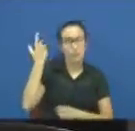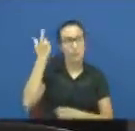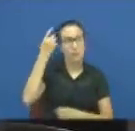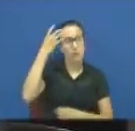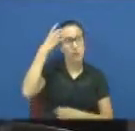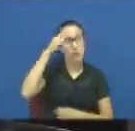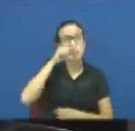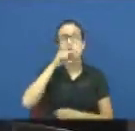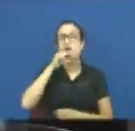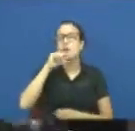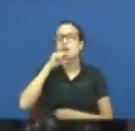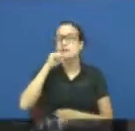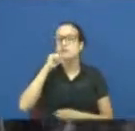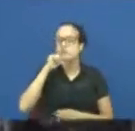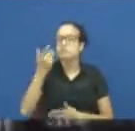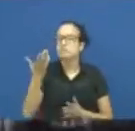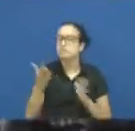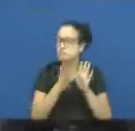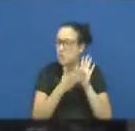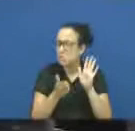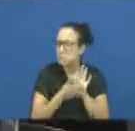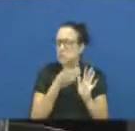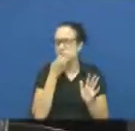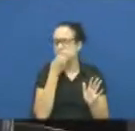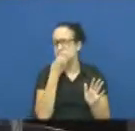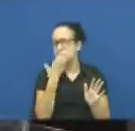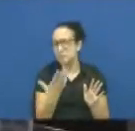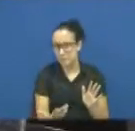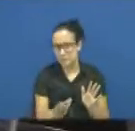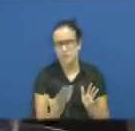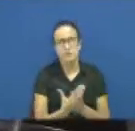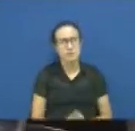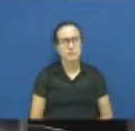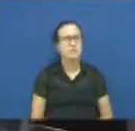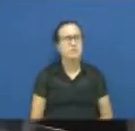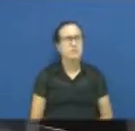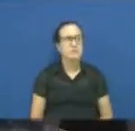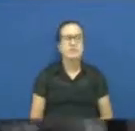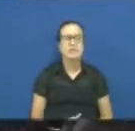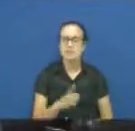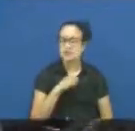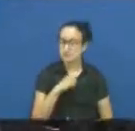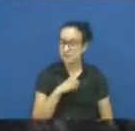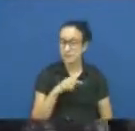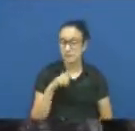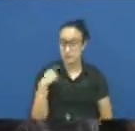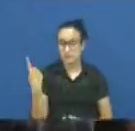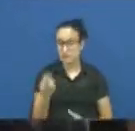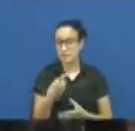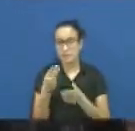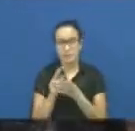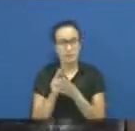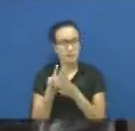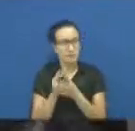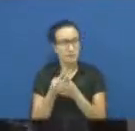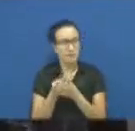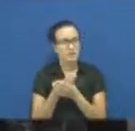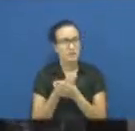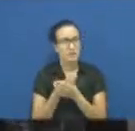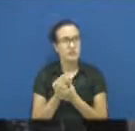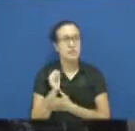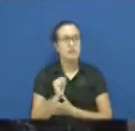proposta brilhante. Obrigado, vereador. Nós temos aqui na Câmara a função legislativa,